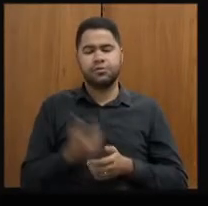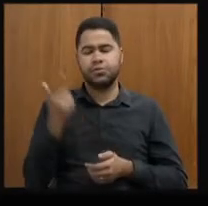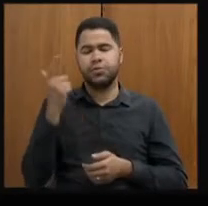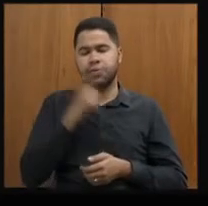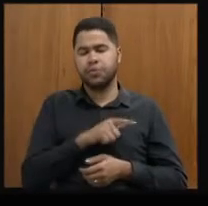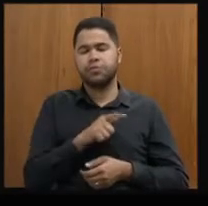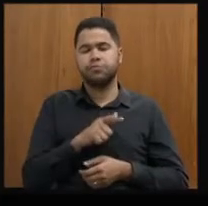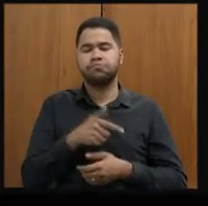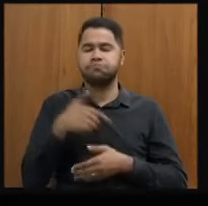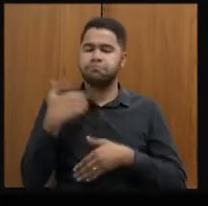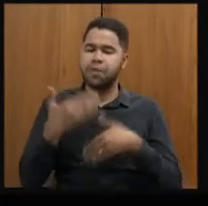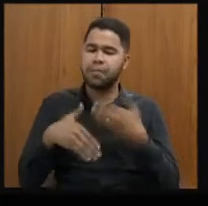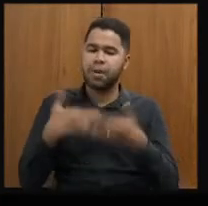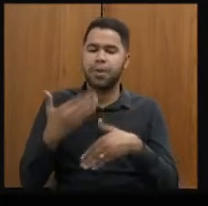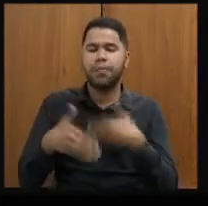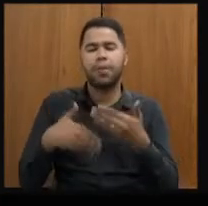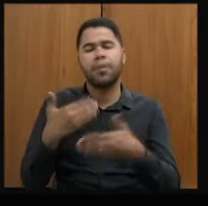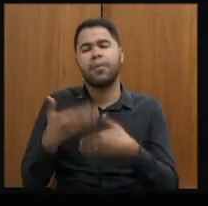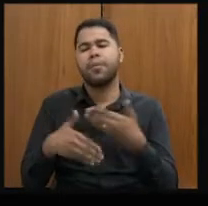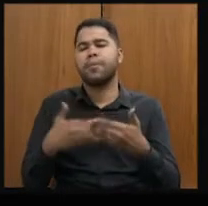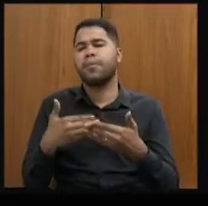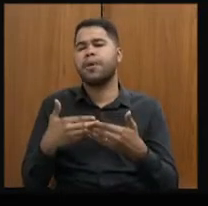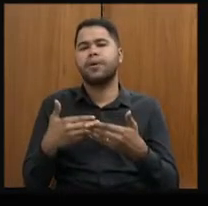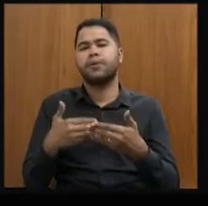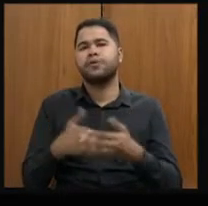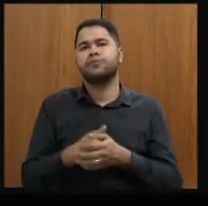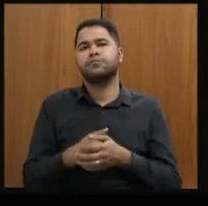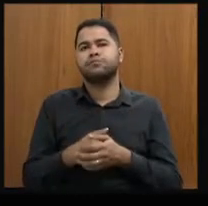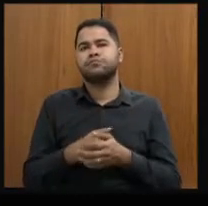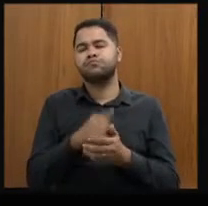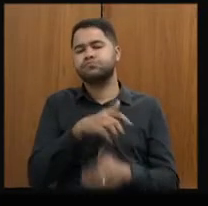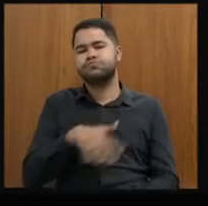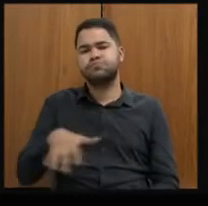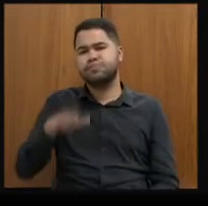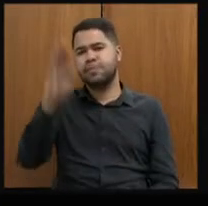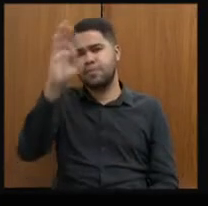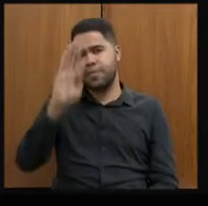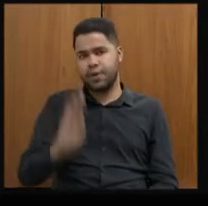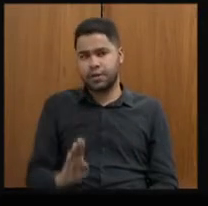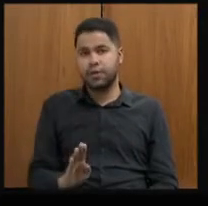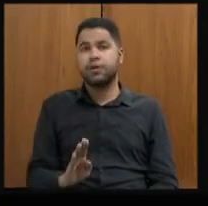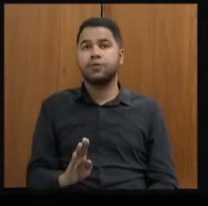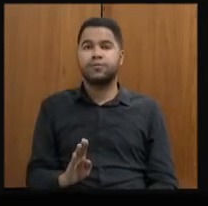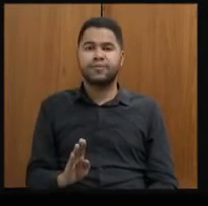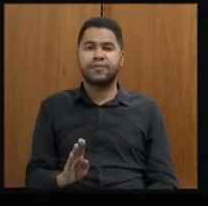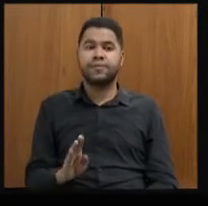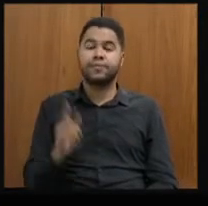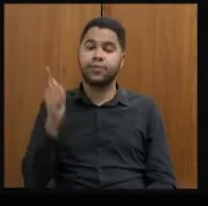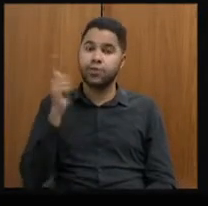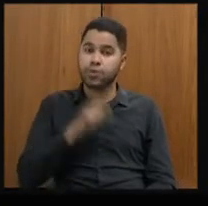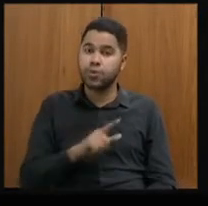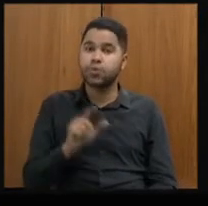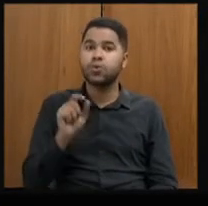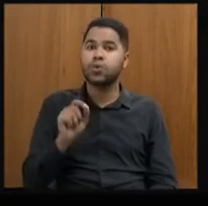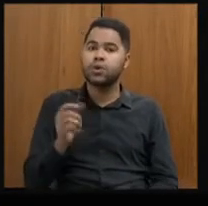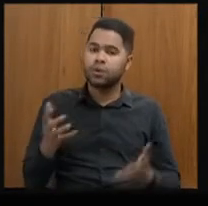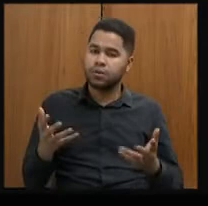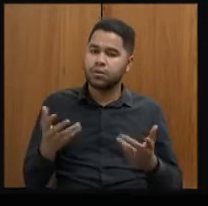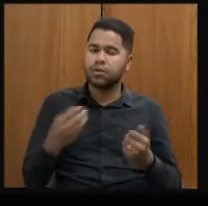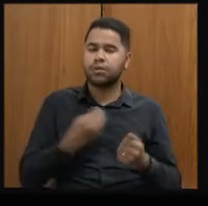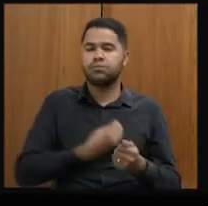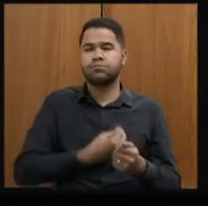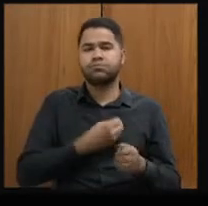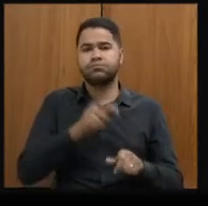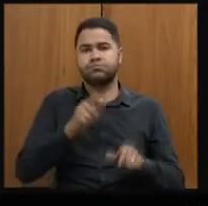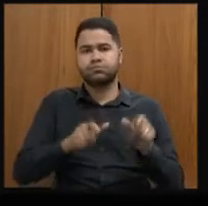resultado e ganhado mercados do Brasil inteiro e dando renda e qualidade de